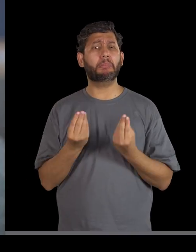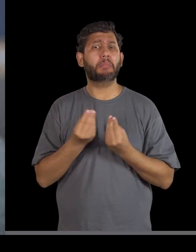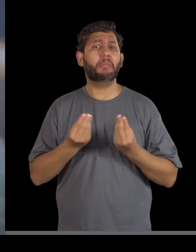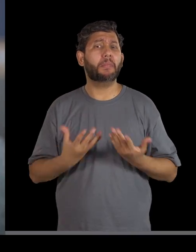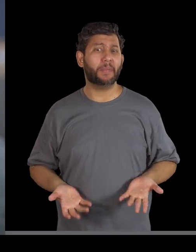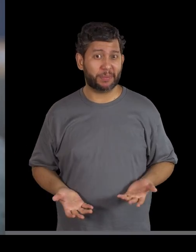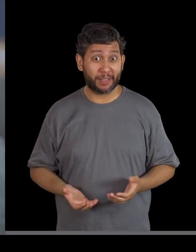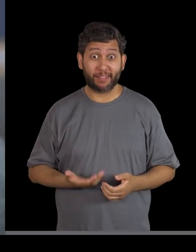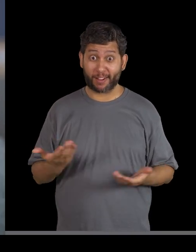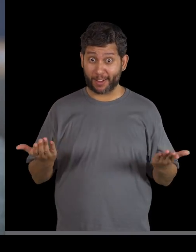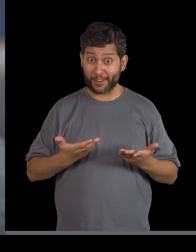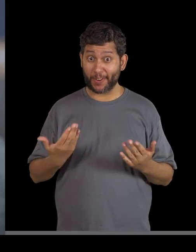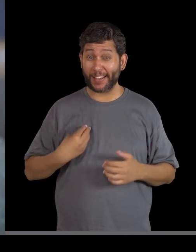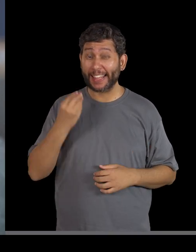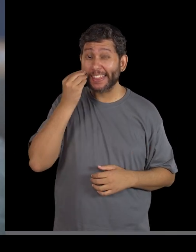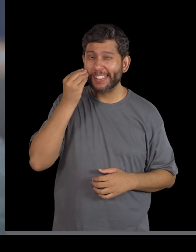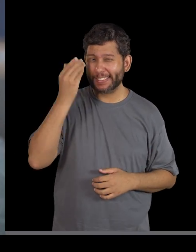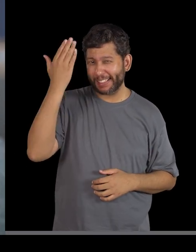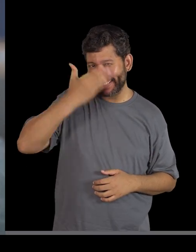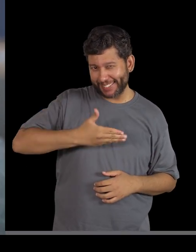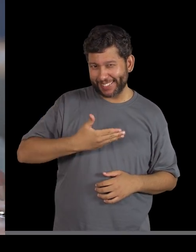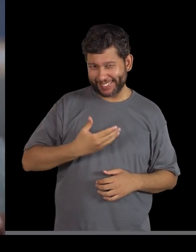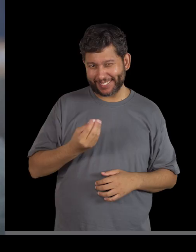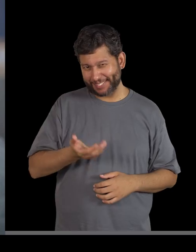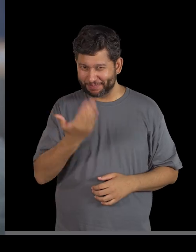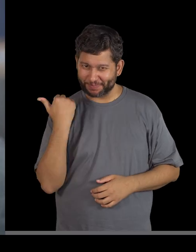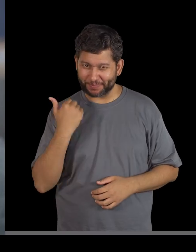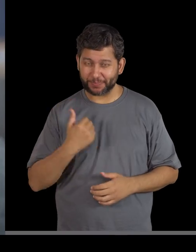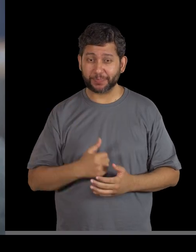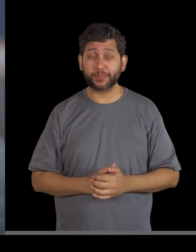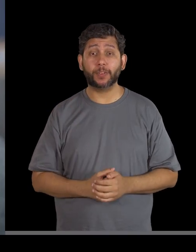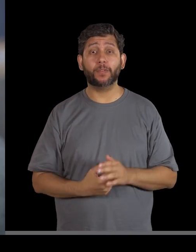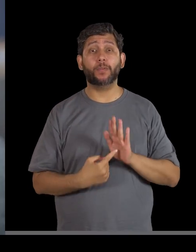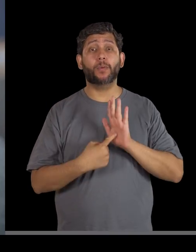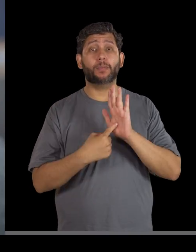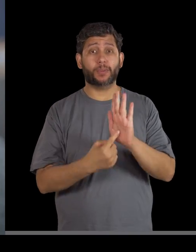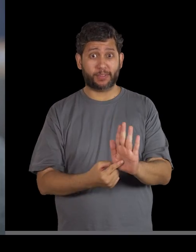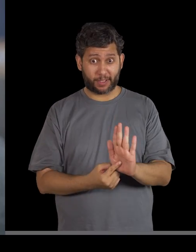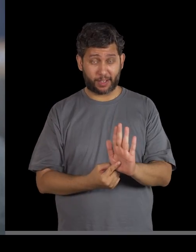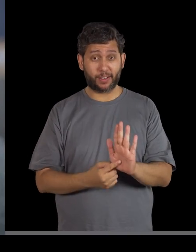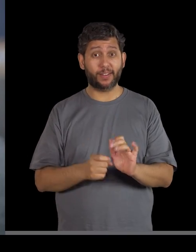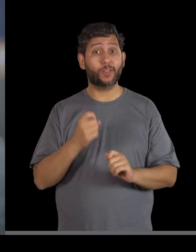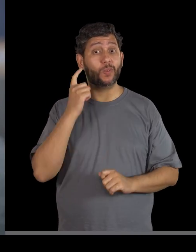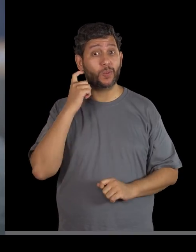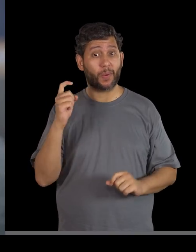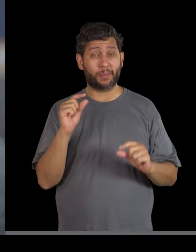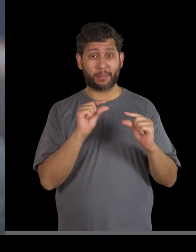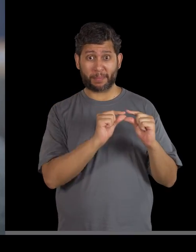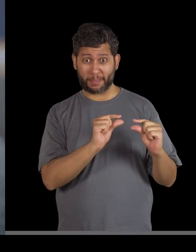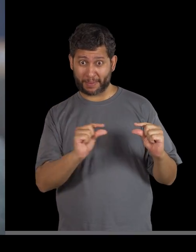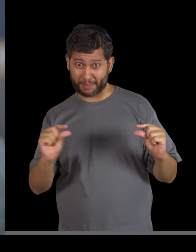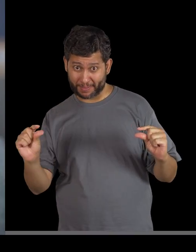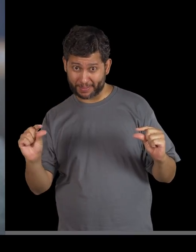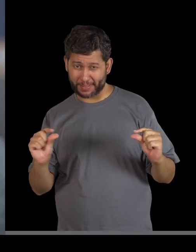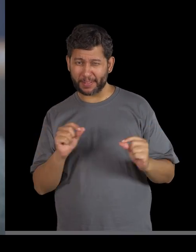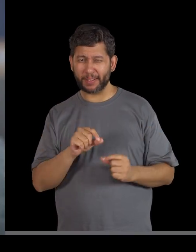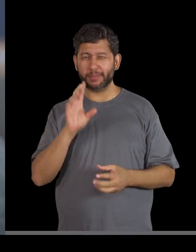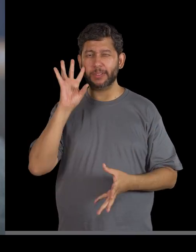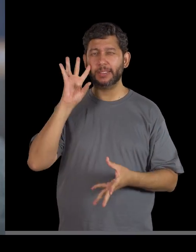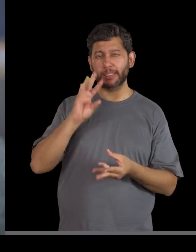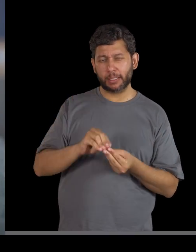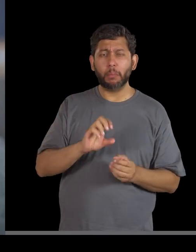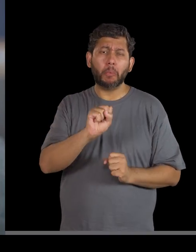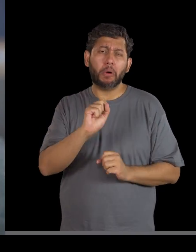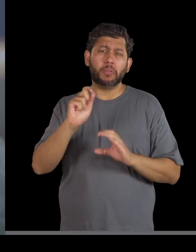isso em palavras? É o que a gente vai fazer agora, um teste mais prático. Eu vou colocar aqui uma transcrição fonética de uma palavra e aí eu quero que